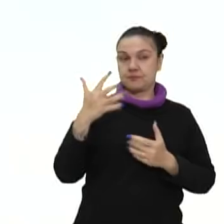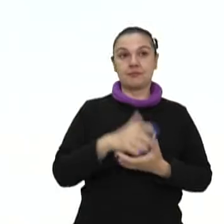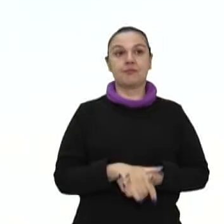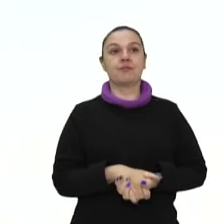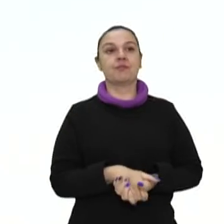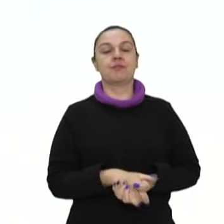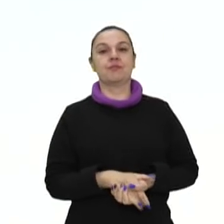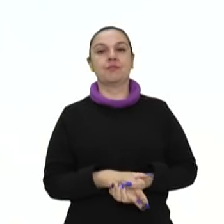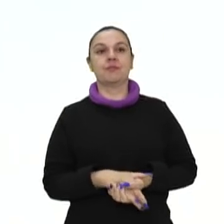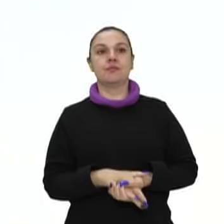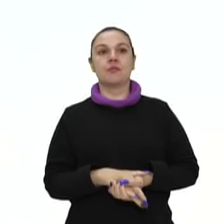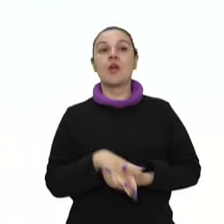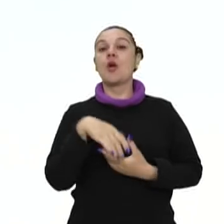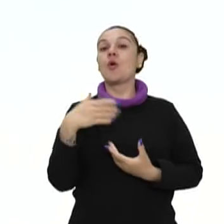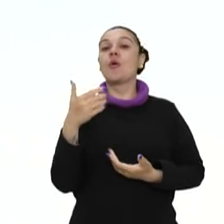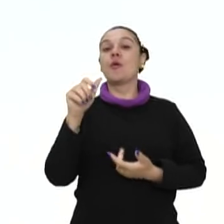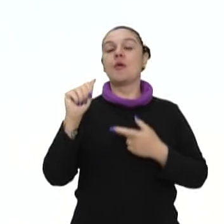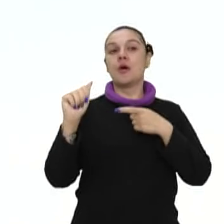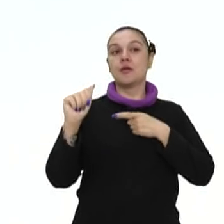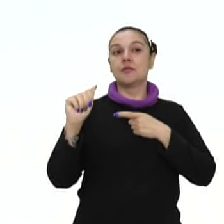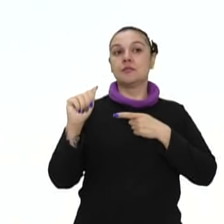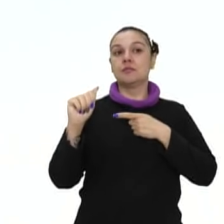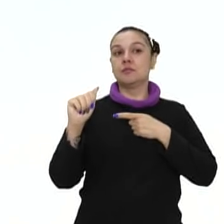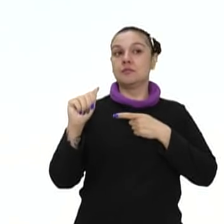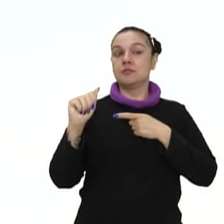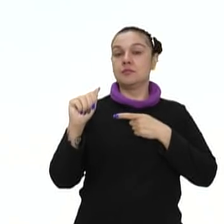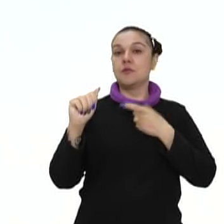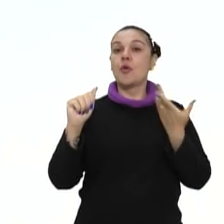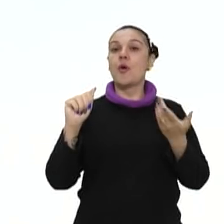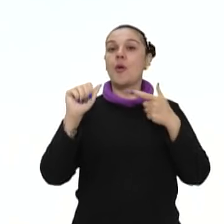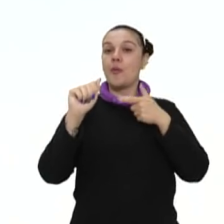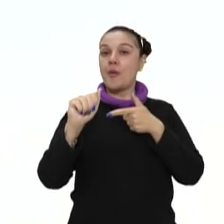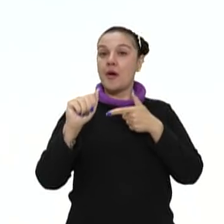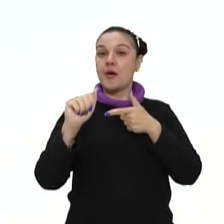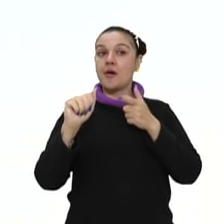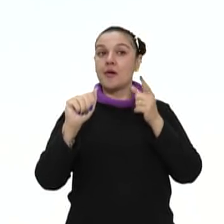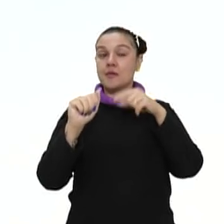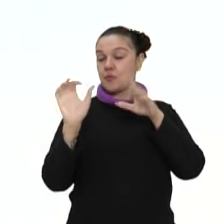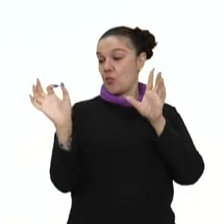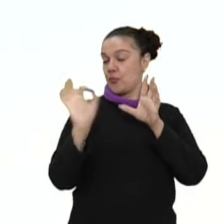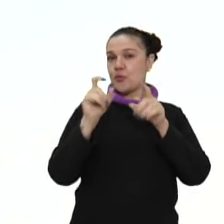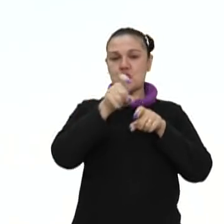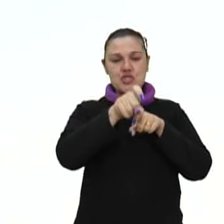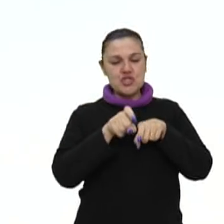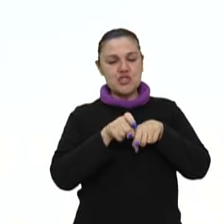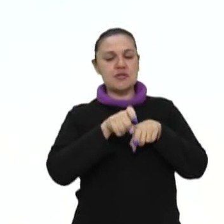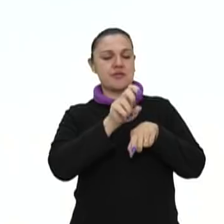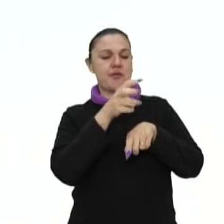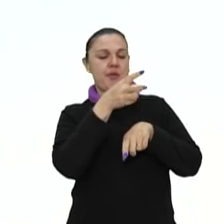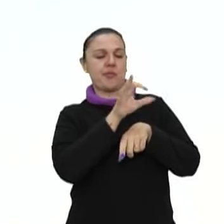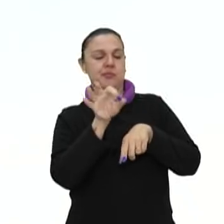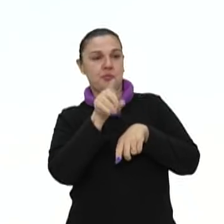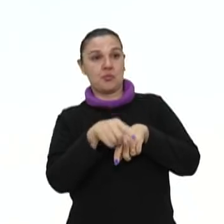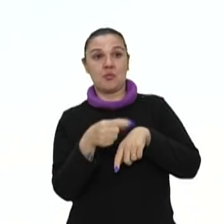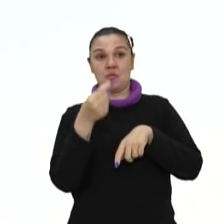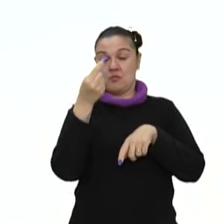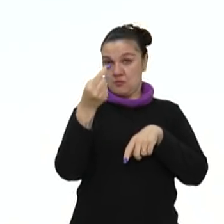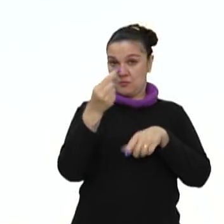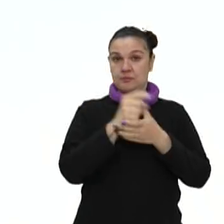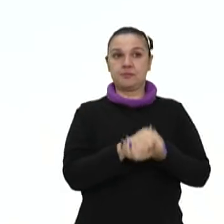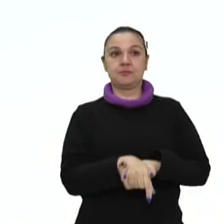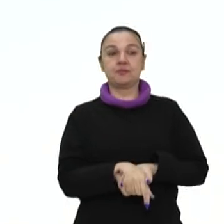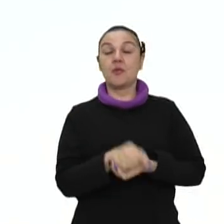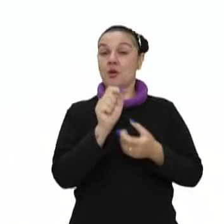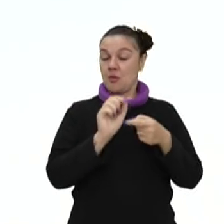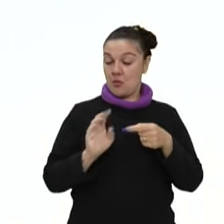nossa equação. Qual é o a dessa equação? O a é o coeficiente do x ao quadrado. Quando não tem número algum aqui, a gente diz que a vale 1.